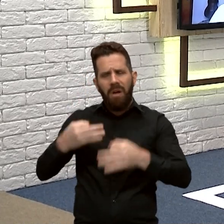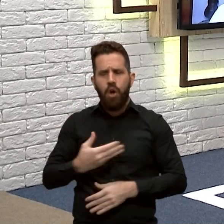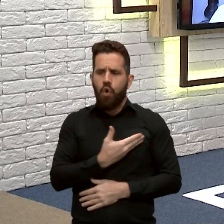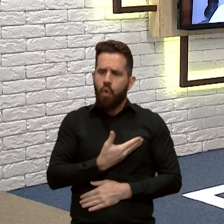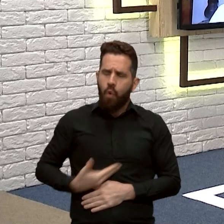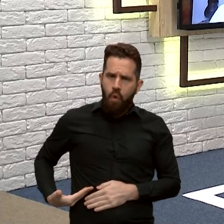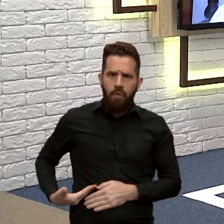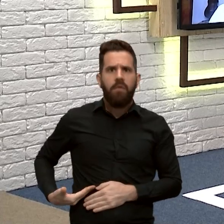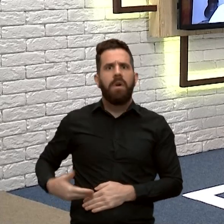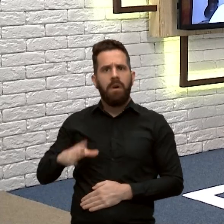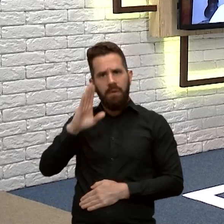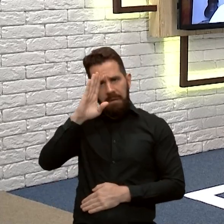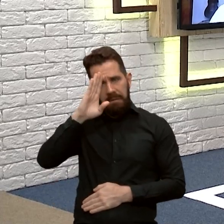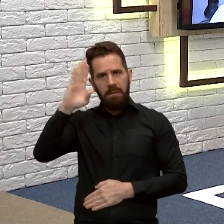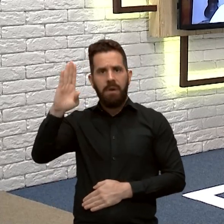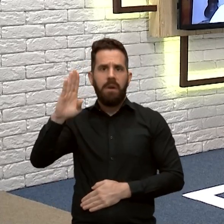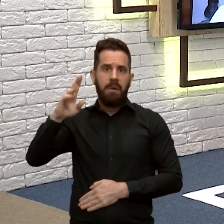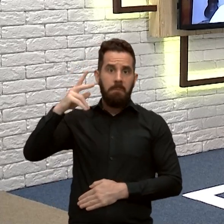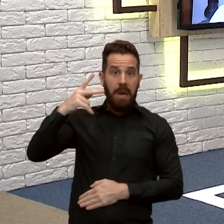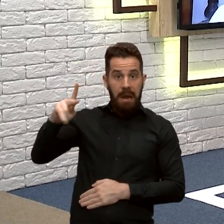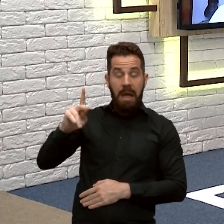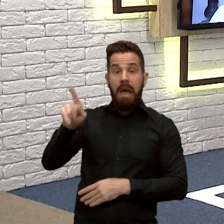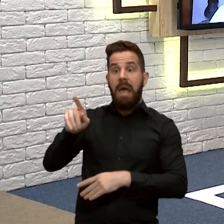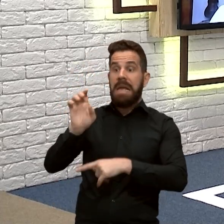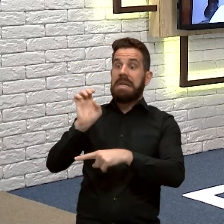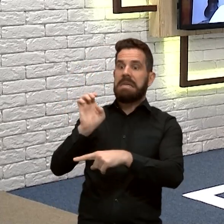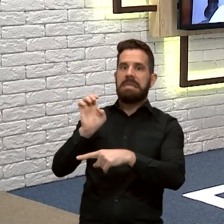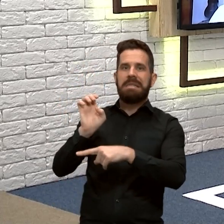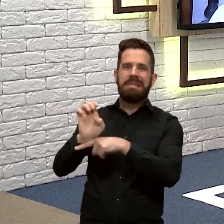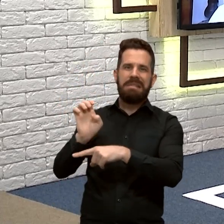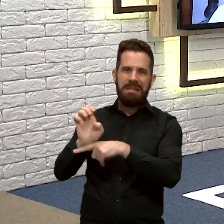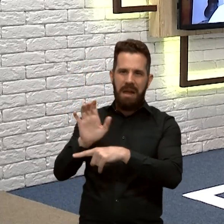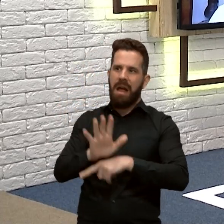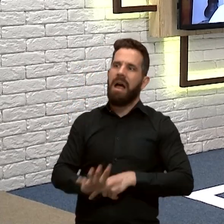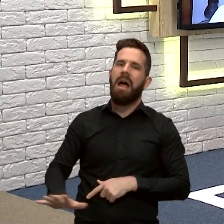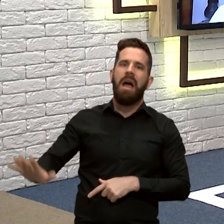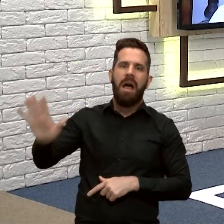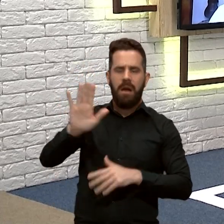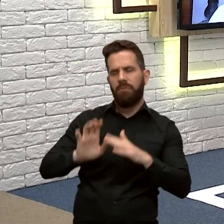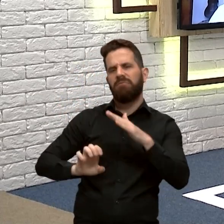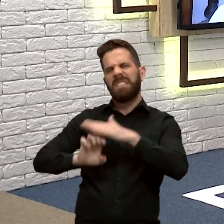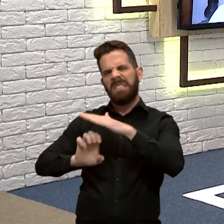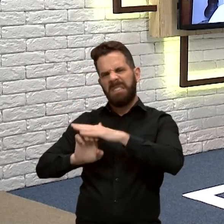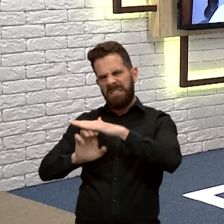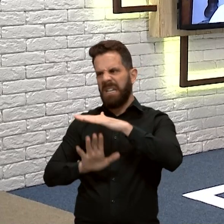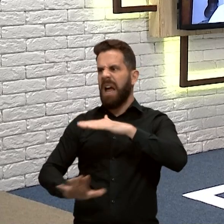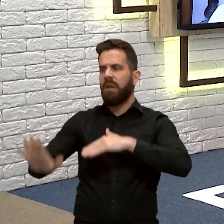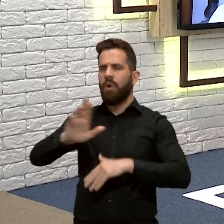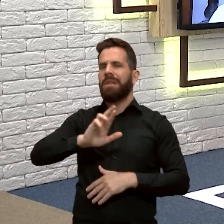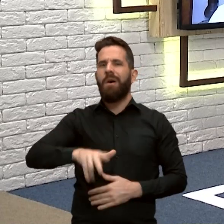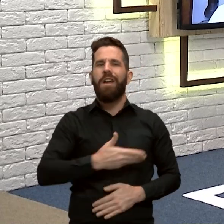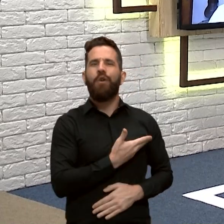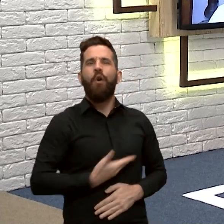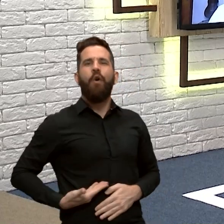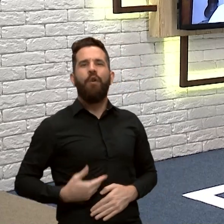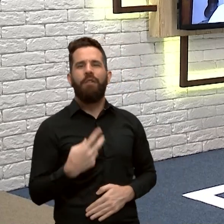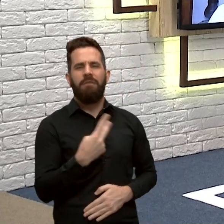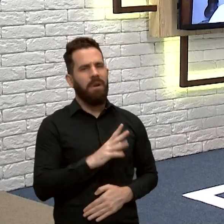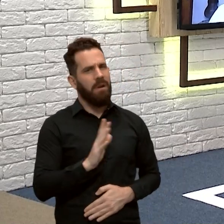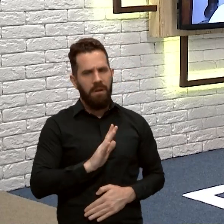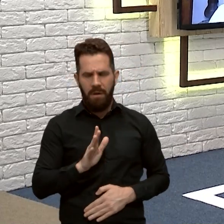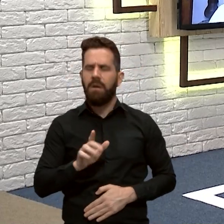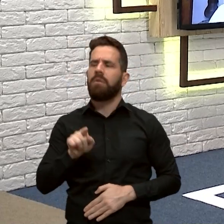de Estado e não de governo, né, que eu acho que seria algo fantástico para que diminuir